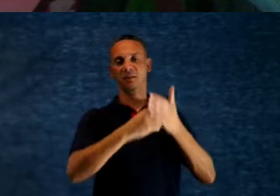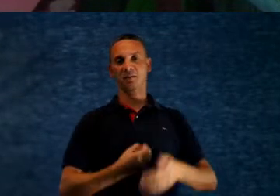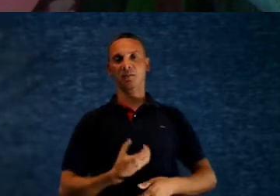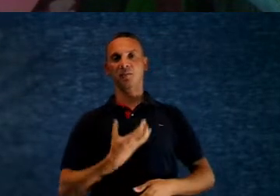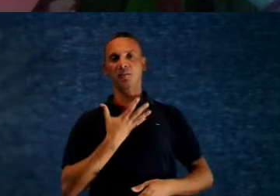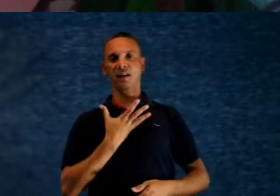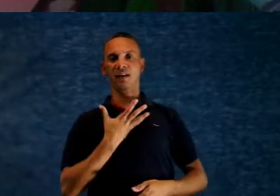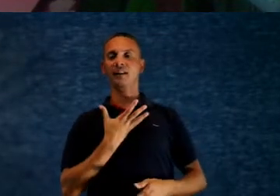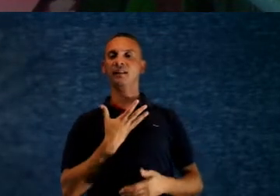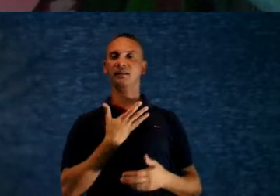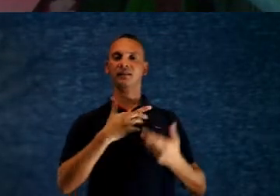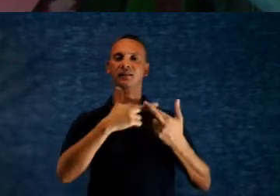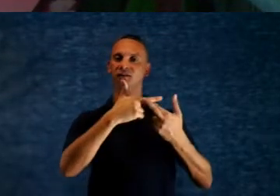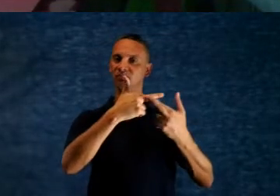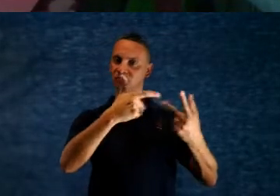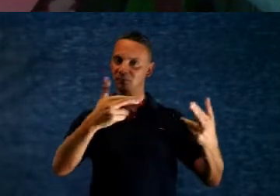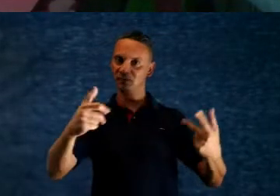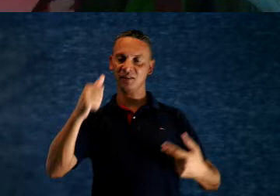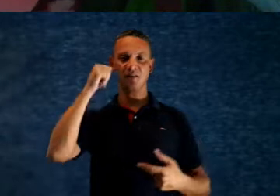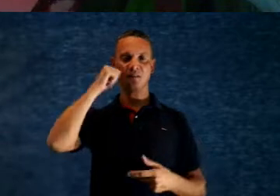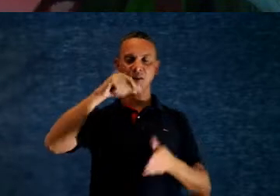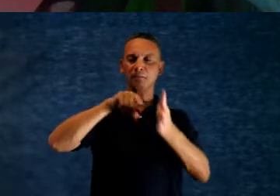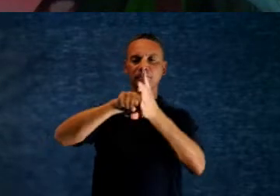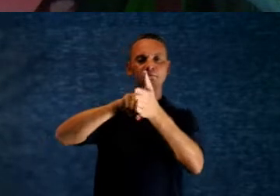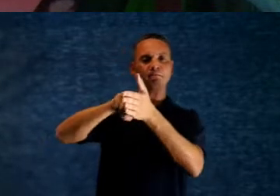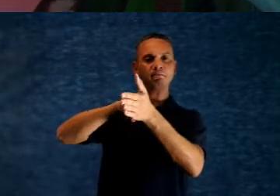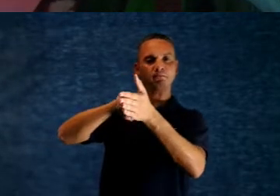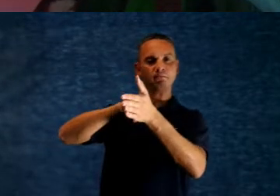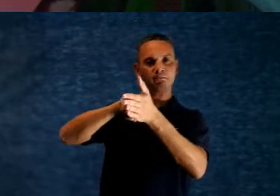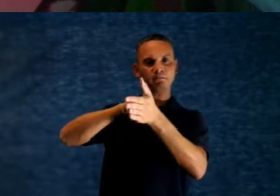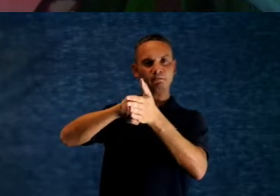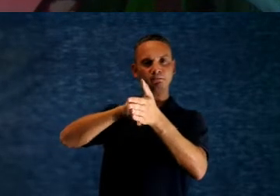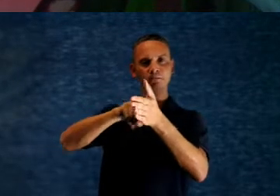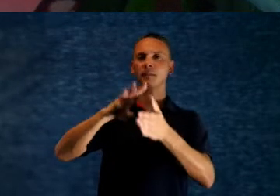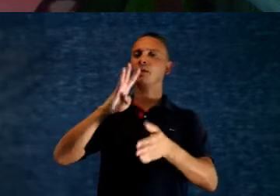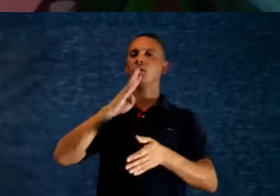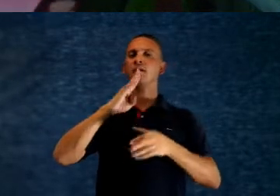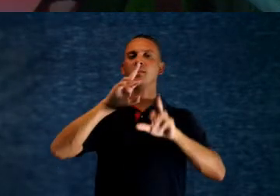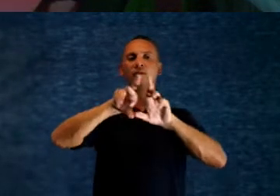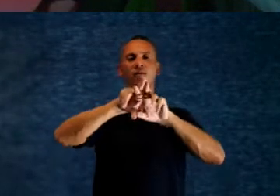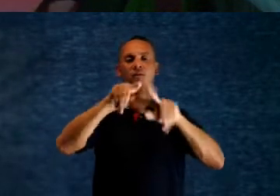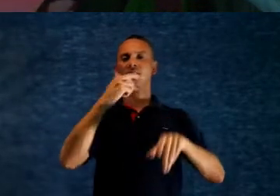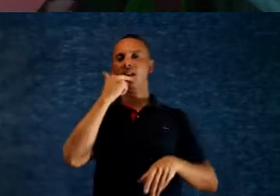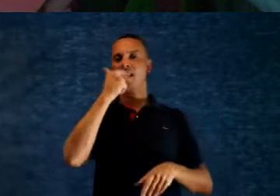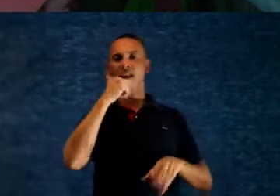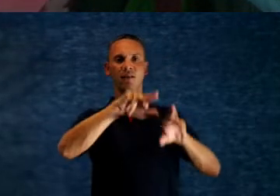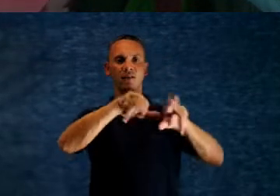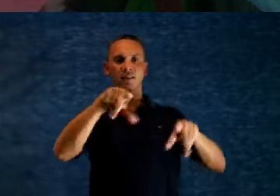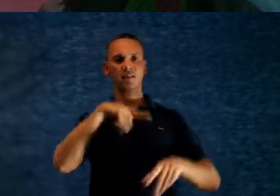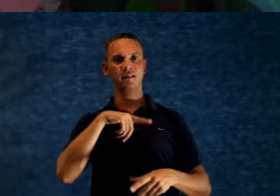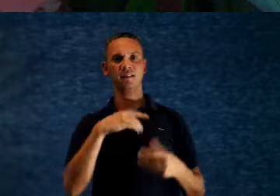escritora, ensaísta, memorialista, pesquisadora, do alto de seu conhecimento linguístico e